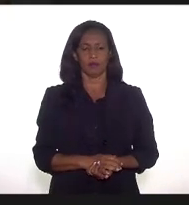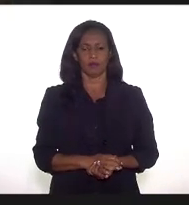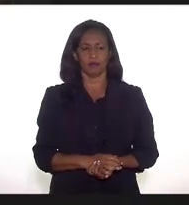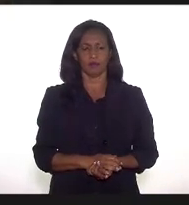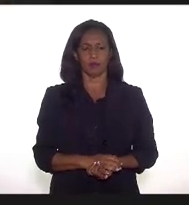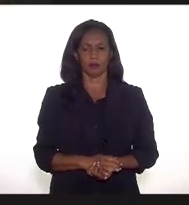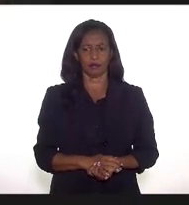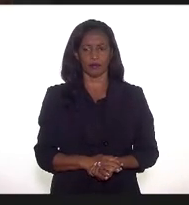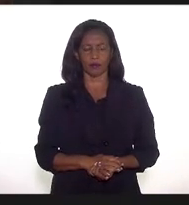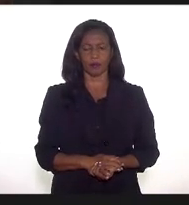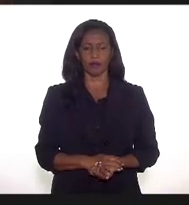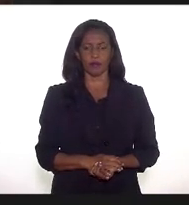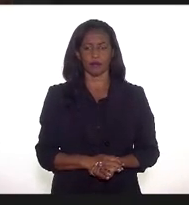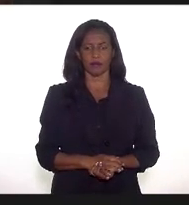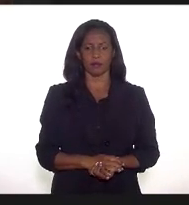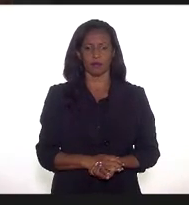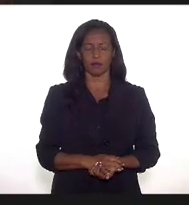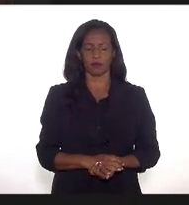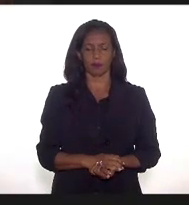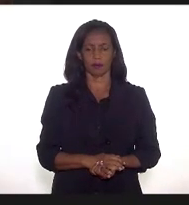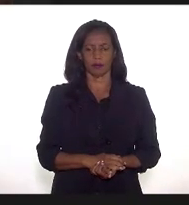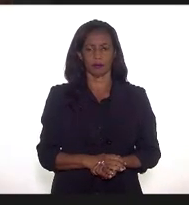Estou colocando aqui a apresentação.